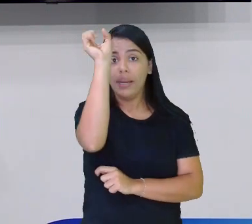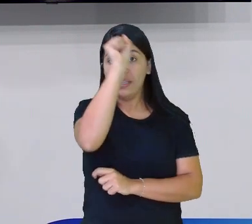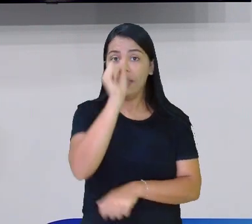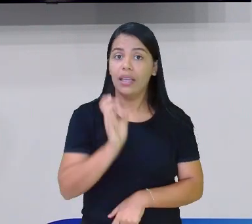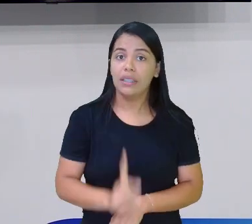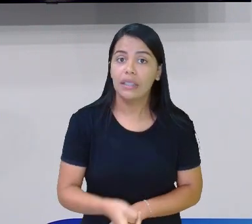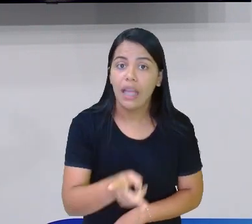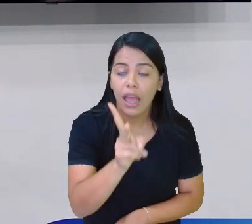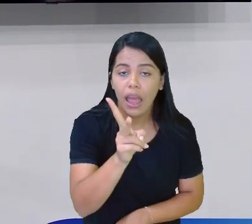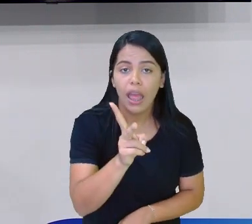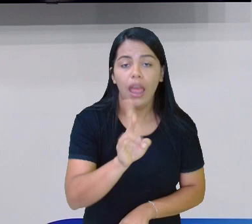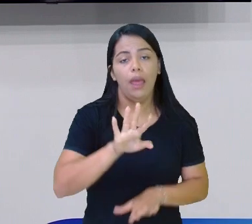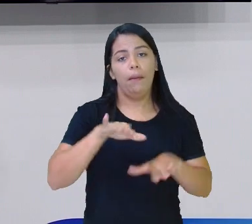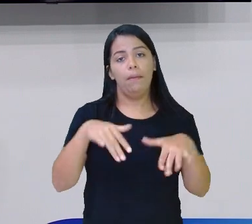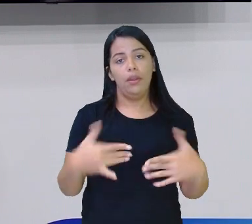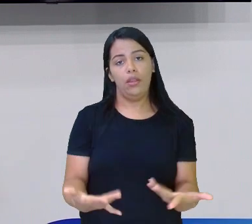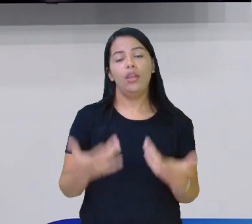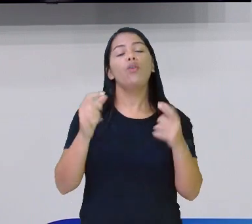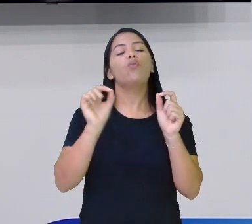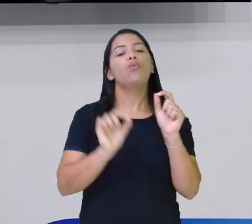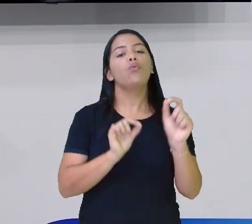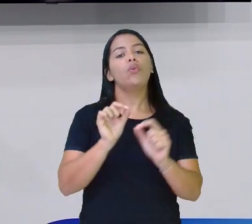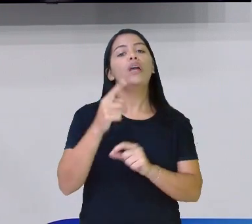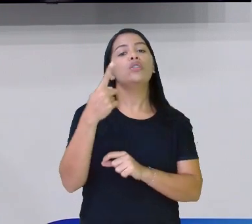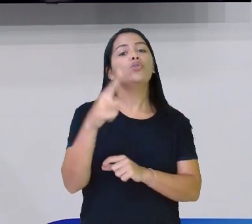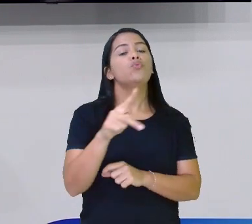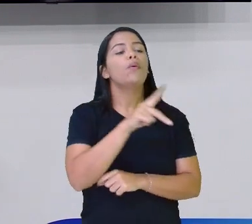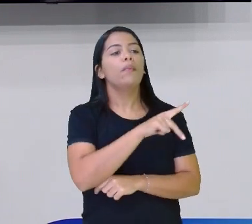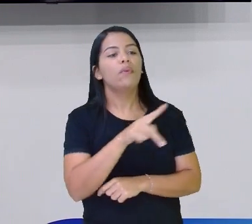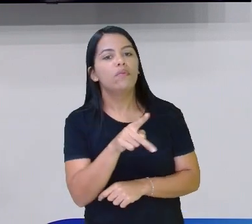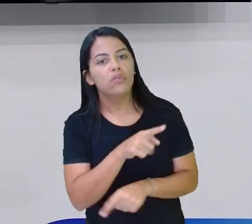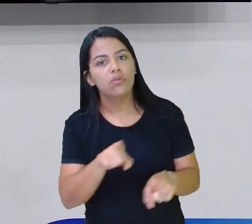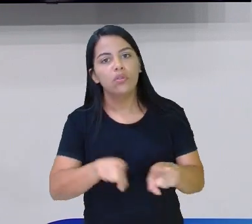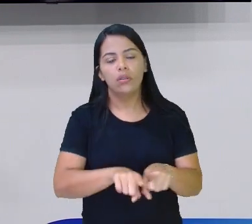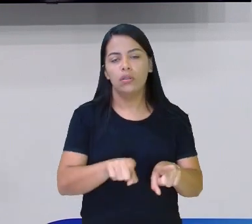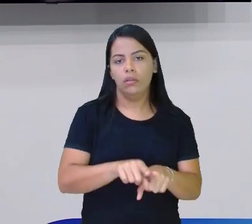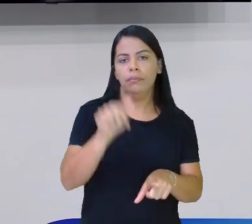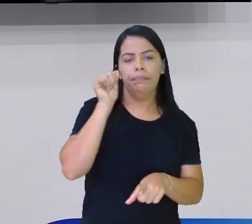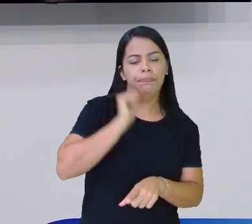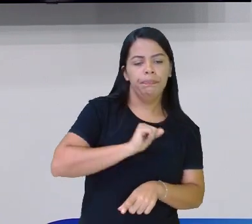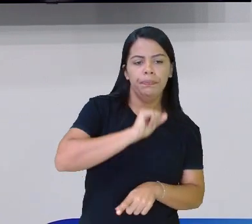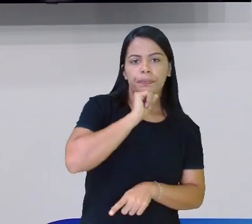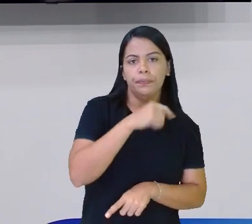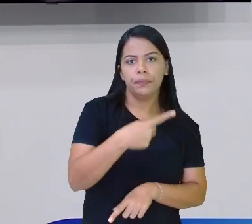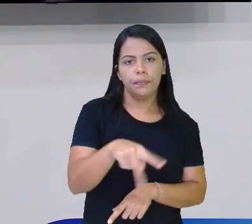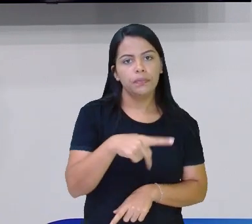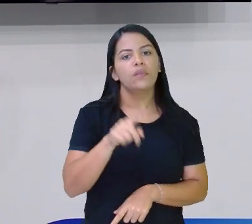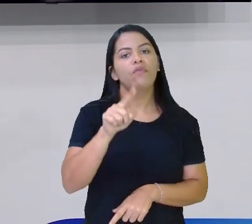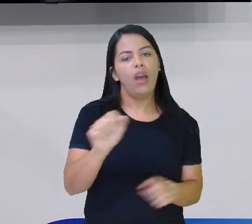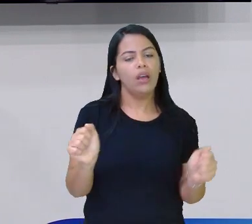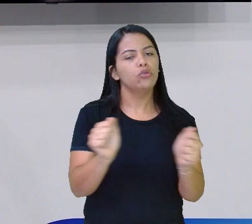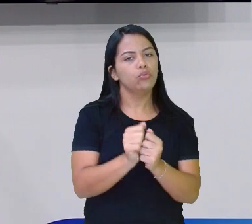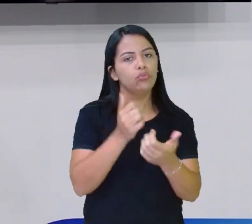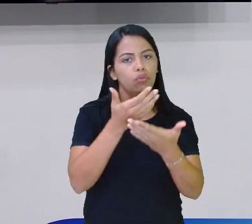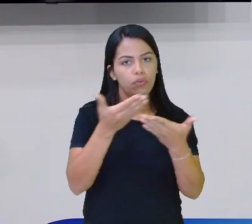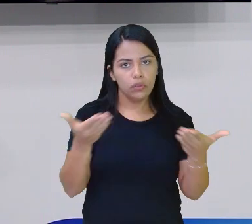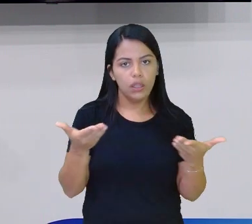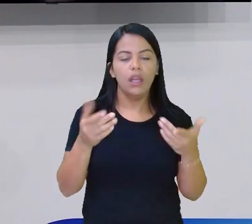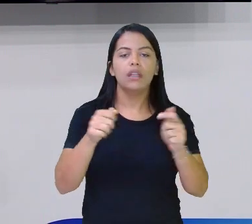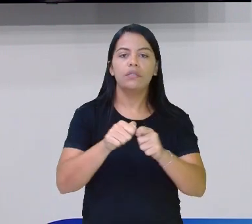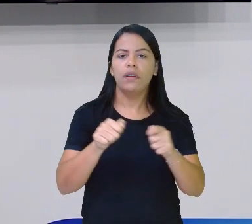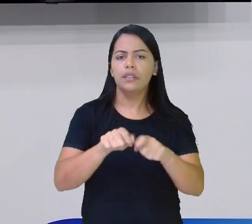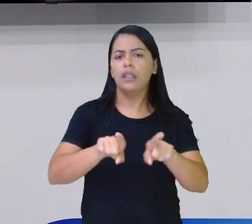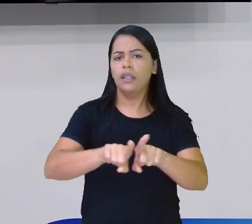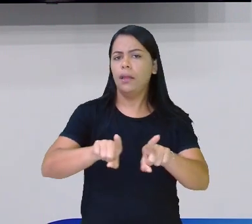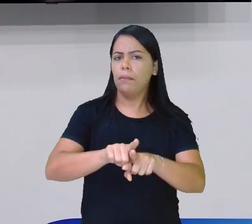tua professora, o teu professor vai também trabalhar contigo aí em sala de aula. Você vai produzir aí ou individualmente